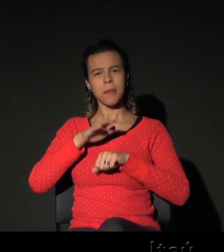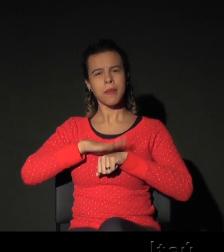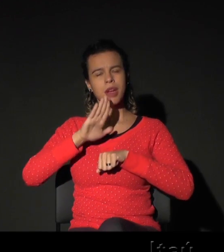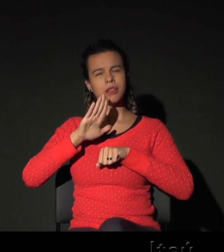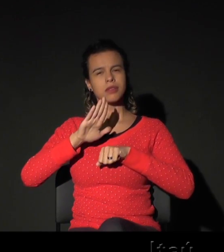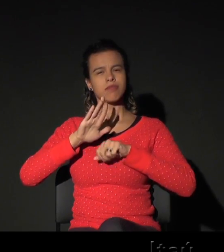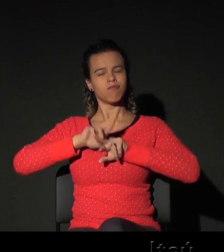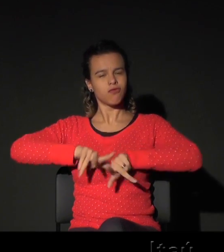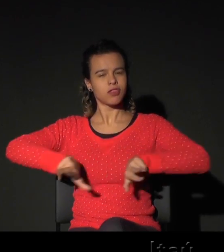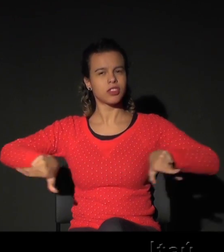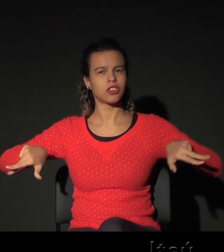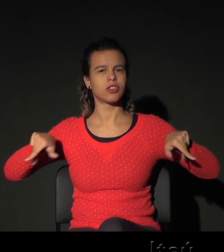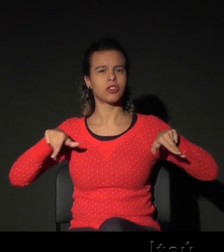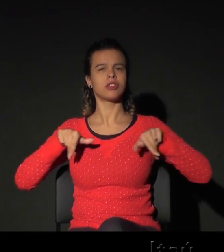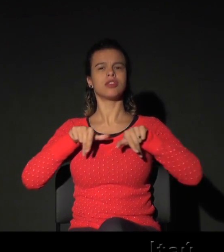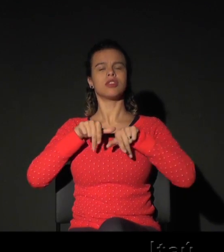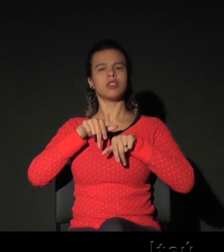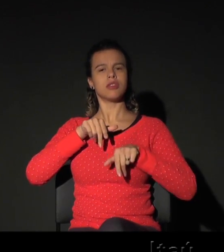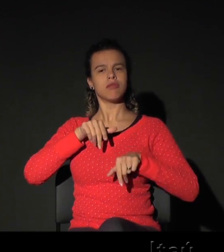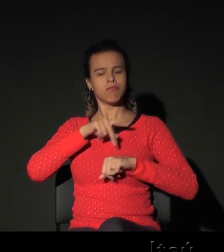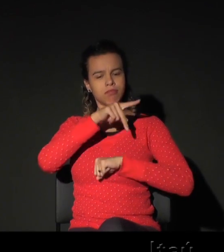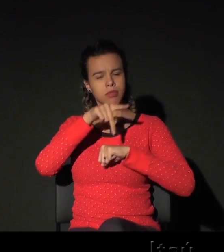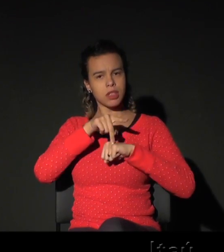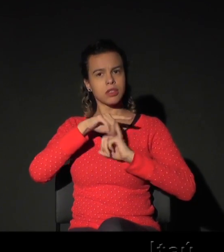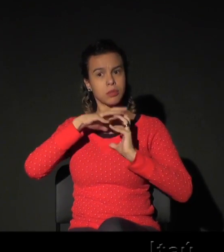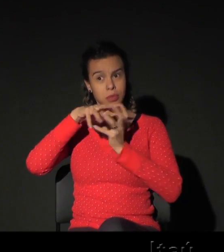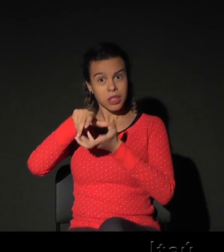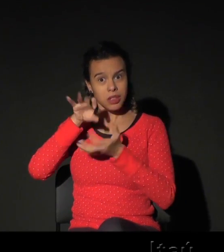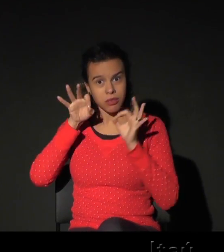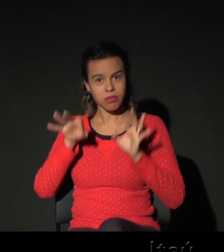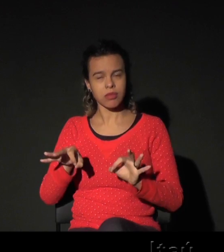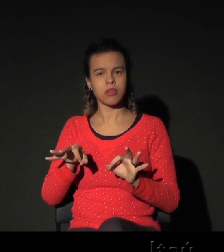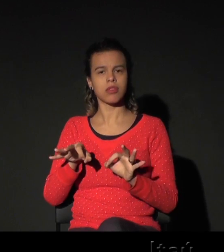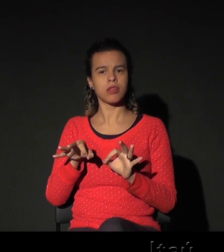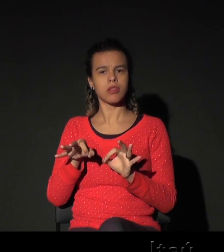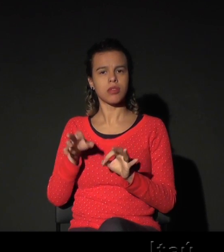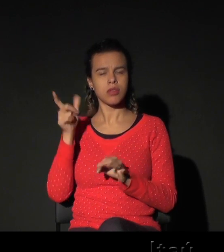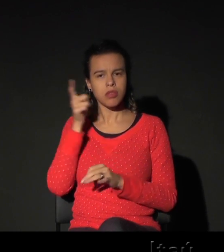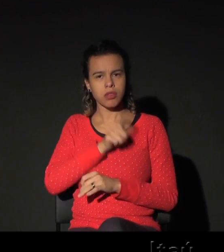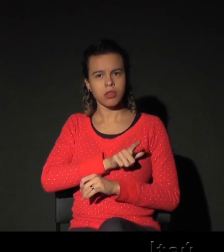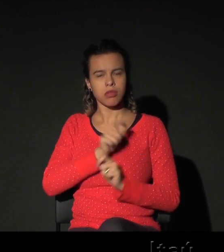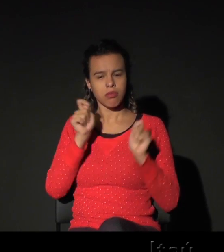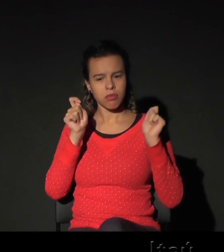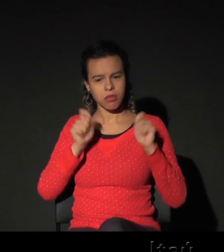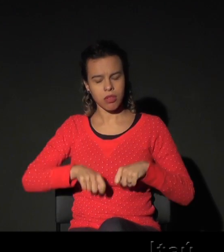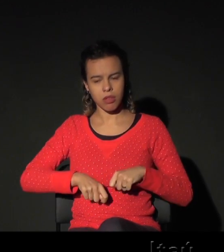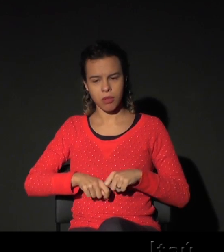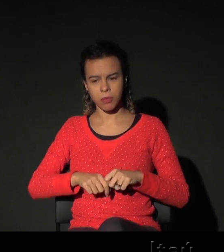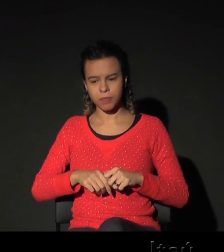holístico de um país e de um planeta mesmo que seja